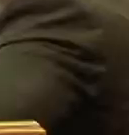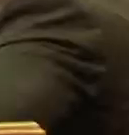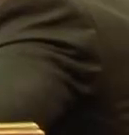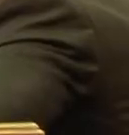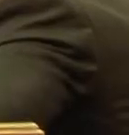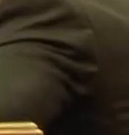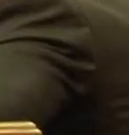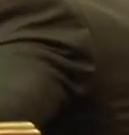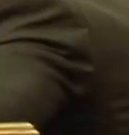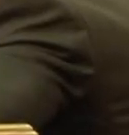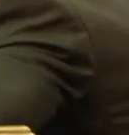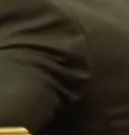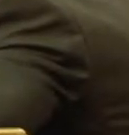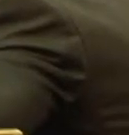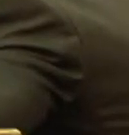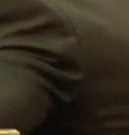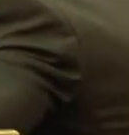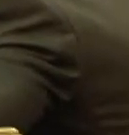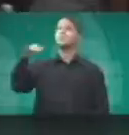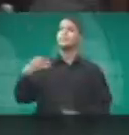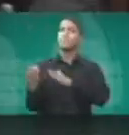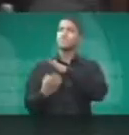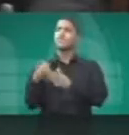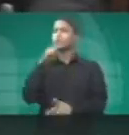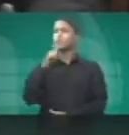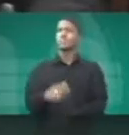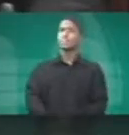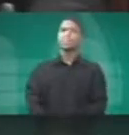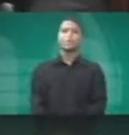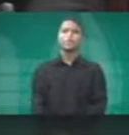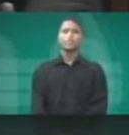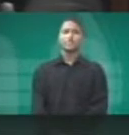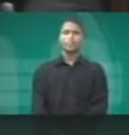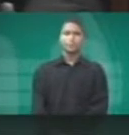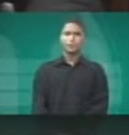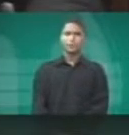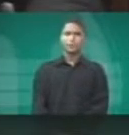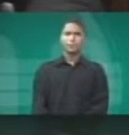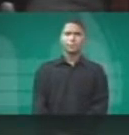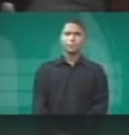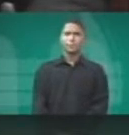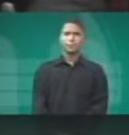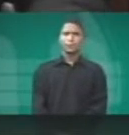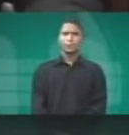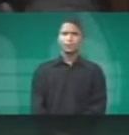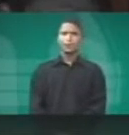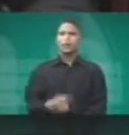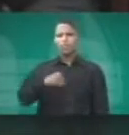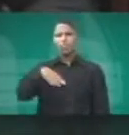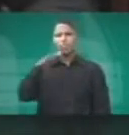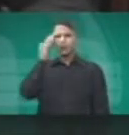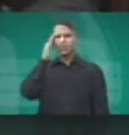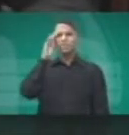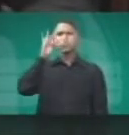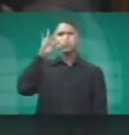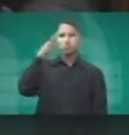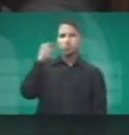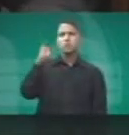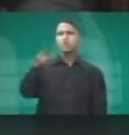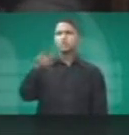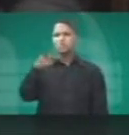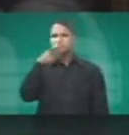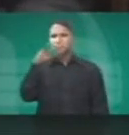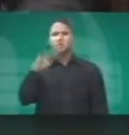R$ 1.110.291.000, os deputados questionaram. Nobre presidente, eu ouvi atentamente o que Vossa Senhoria